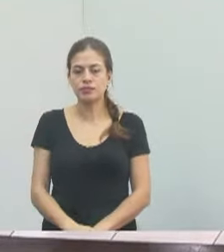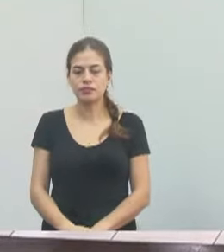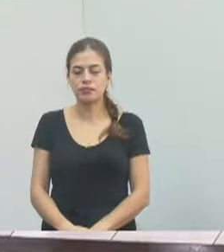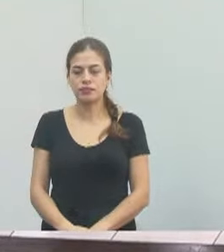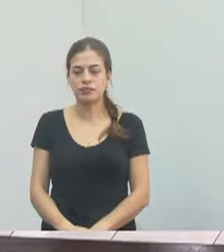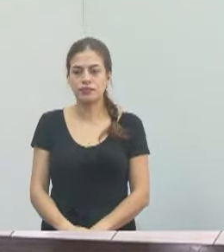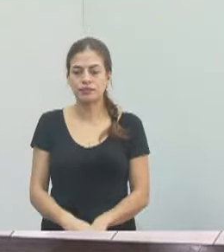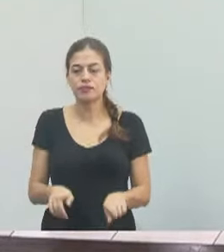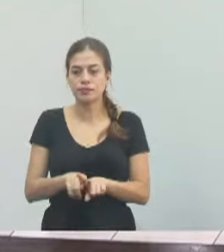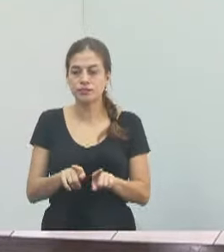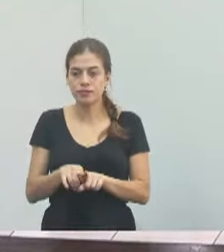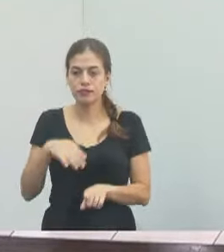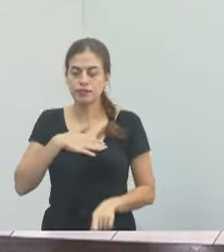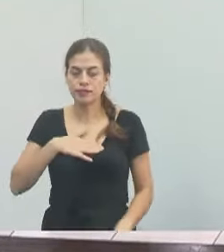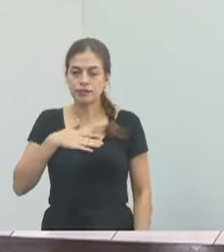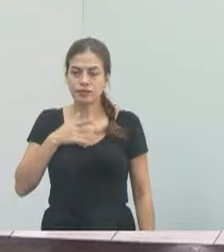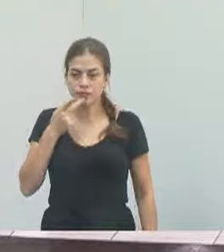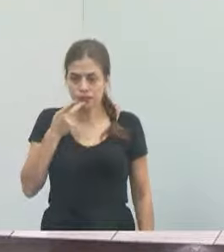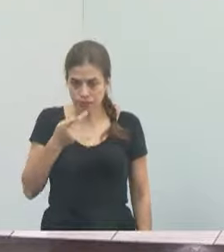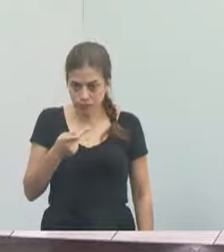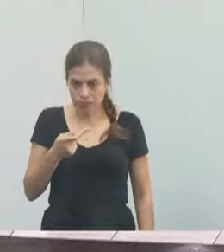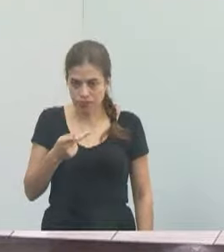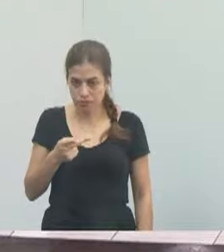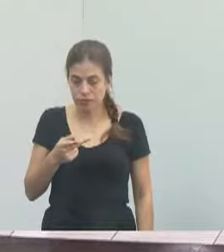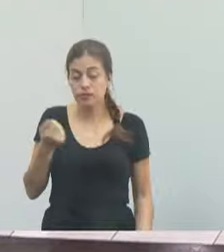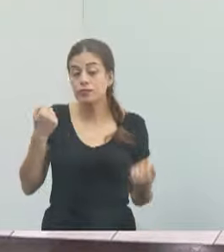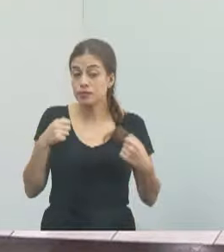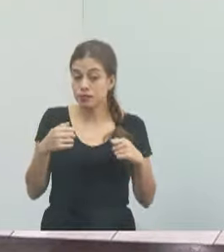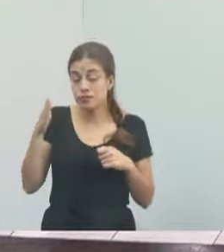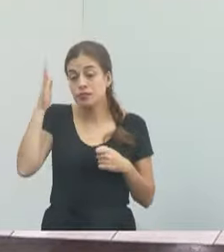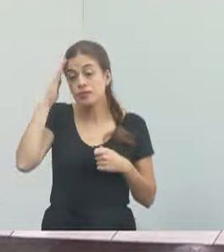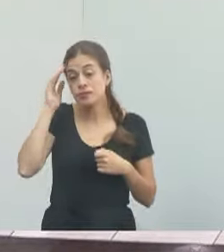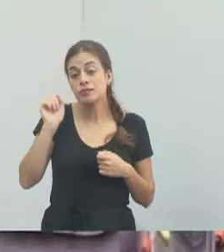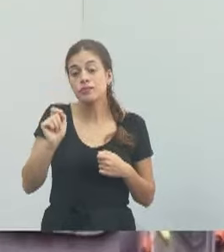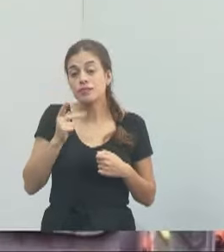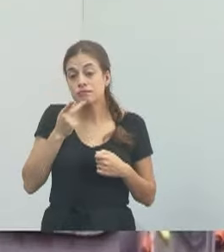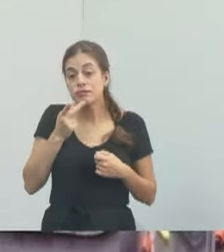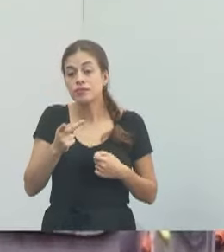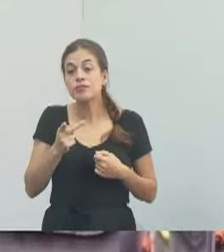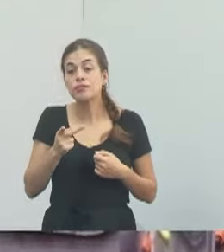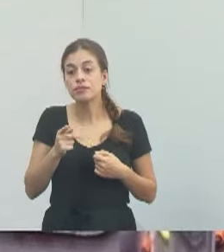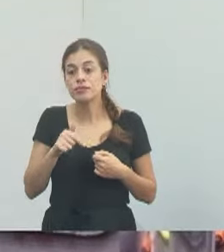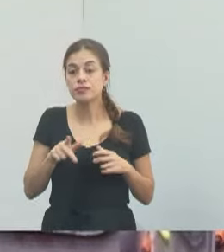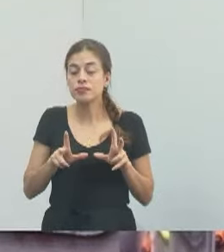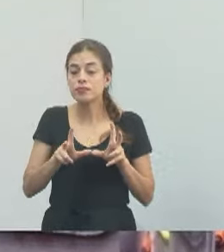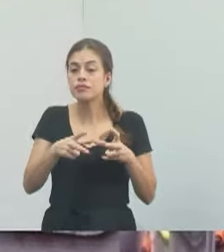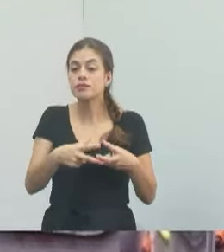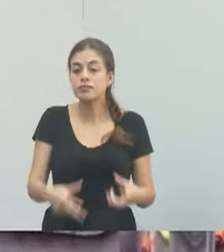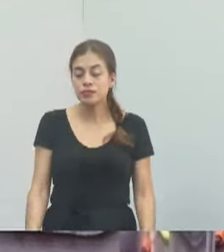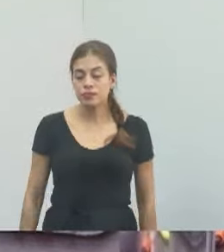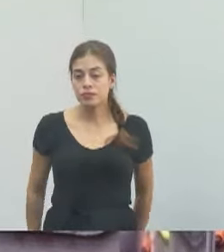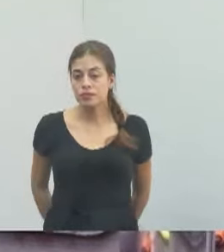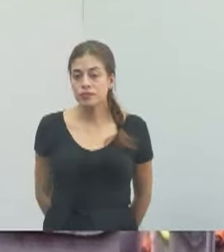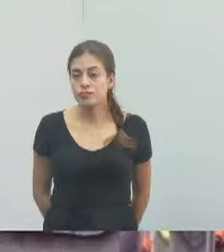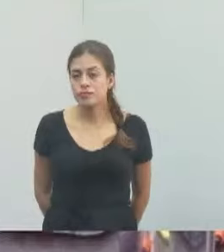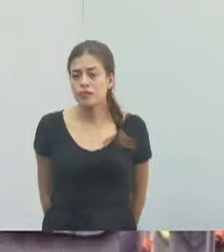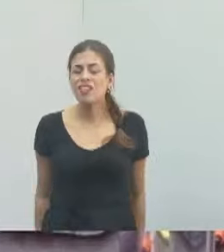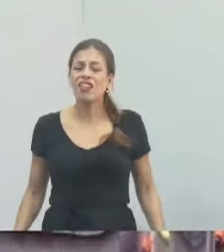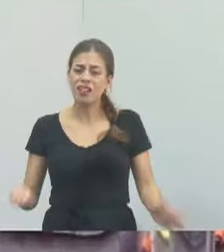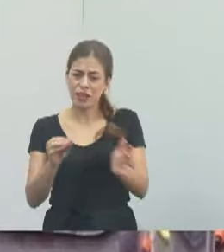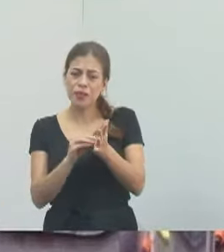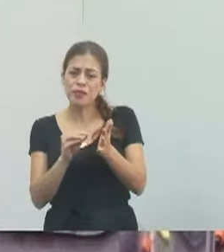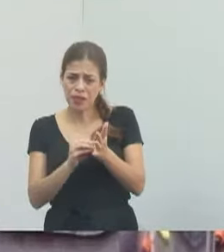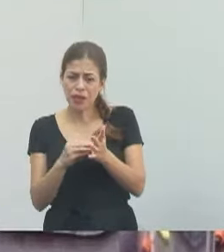gostaria de falar isso aí gente tem que saber o que fala n Tribuna aqui na cama tá faltando